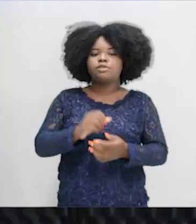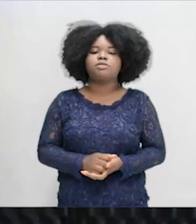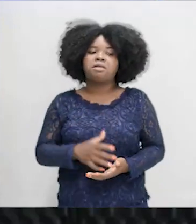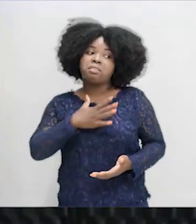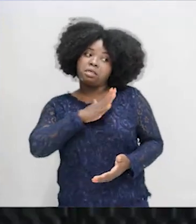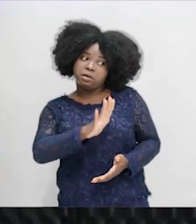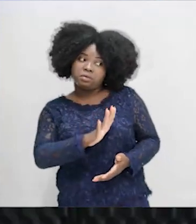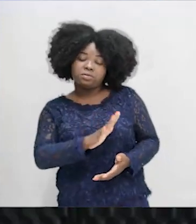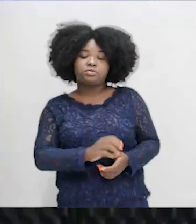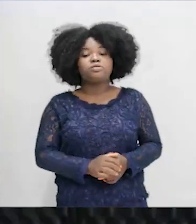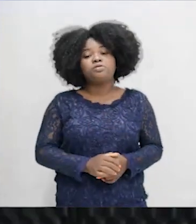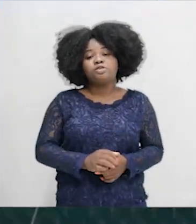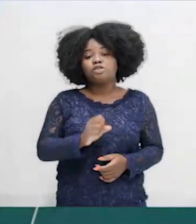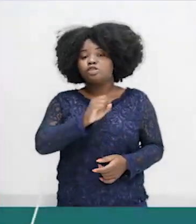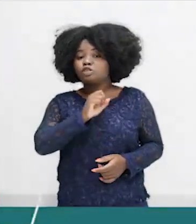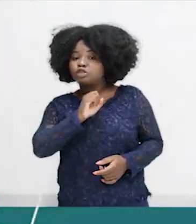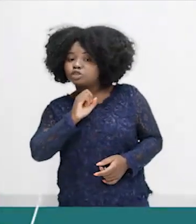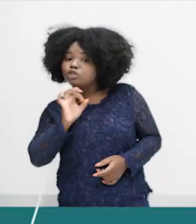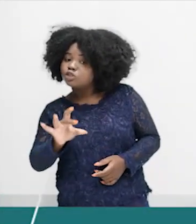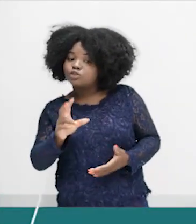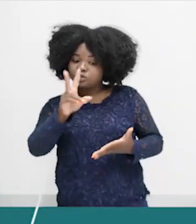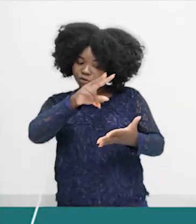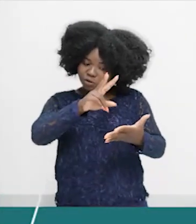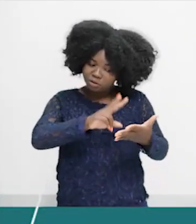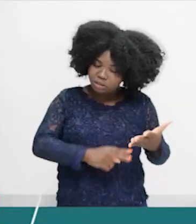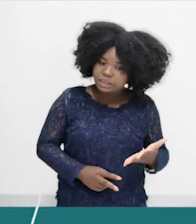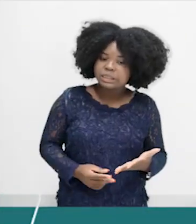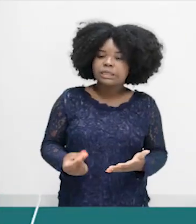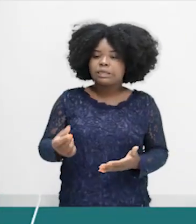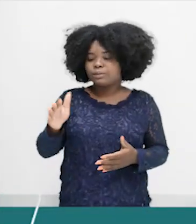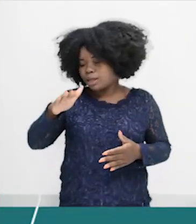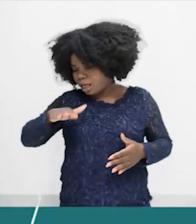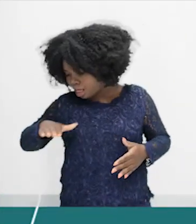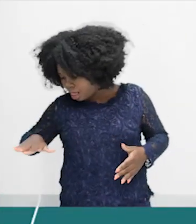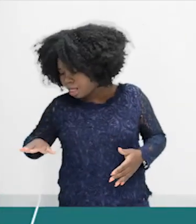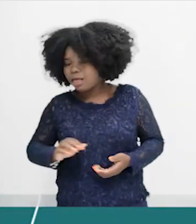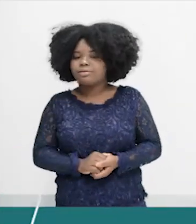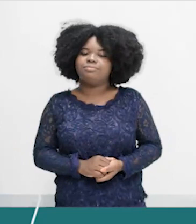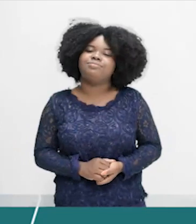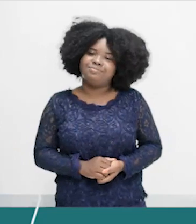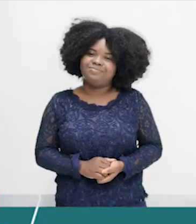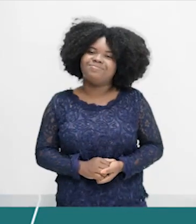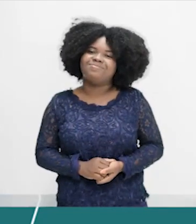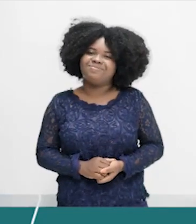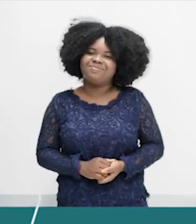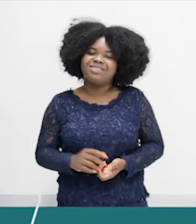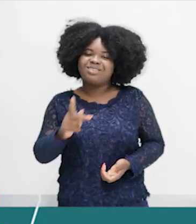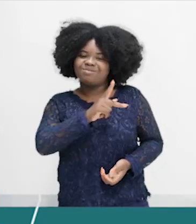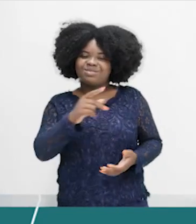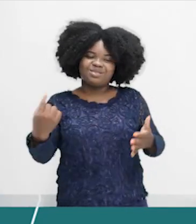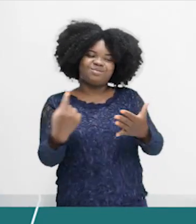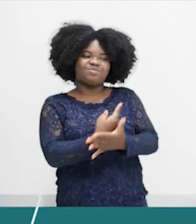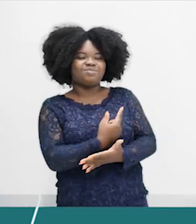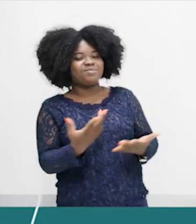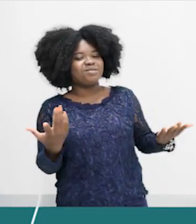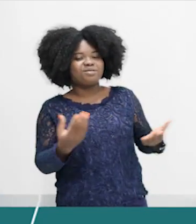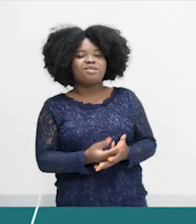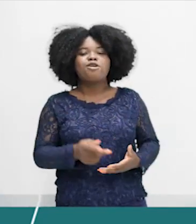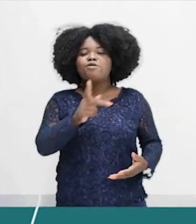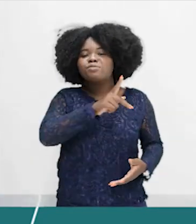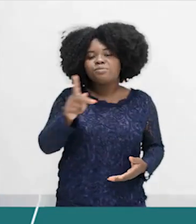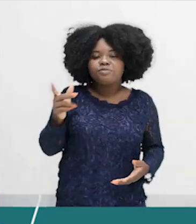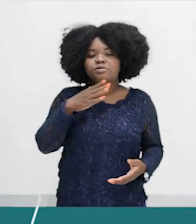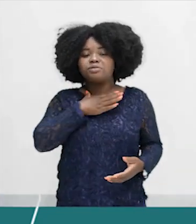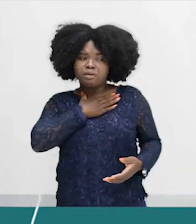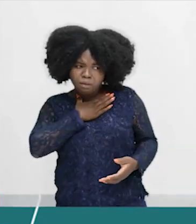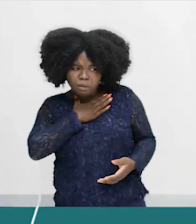anos. Eu sou professor de arte e não sou o único, né? E é estranho dizer assim, professor, você gosta de quadrinhos, de personagens? Gente, né, faz parte da nossa infância e vocês